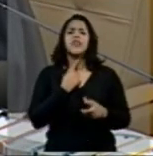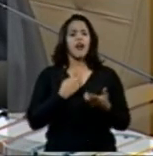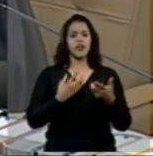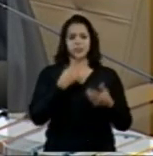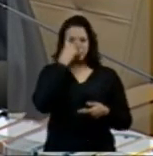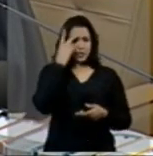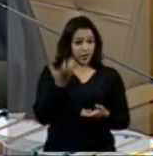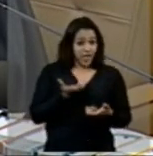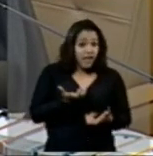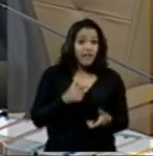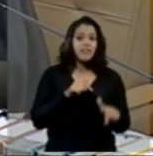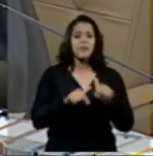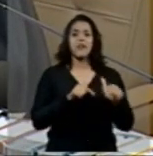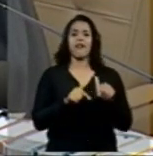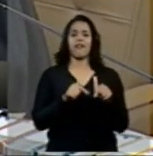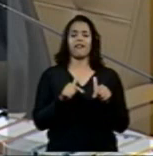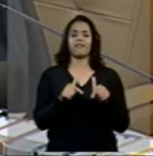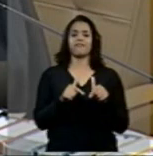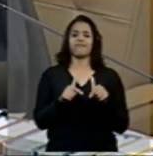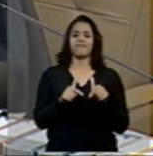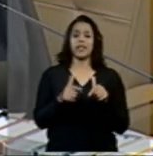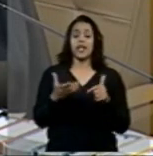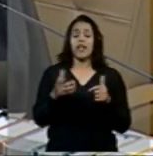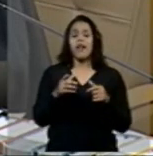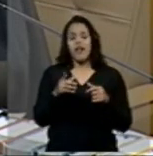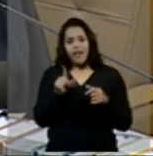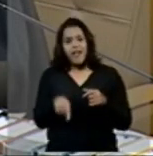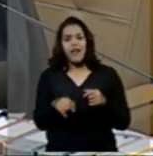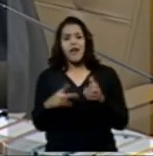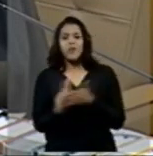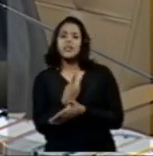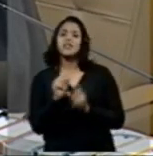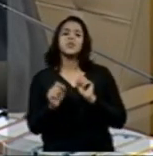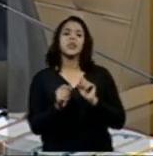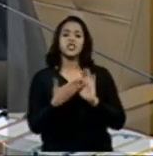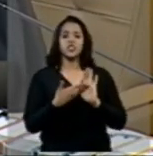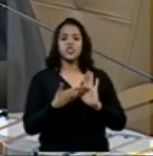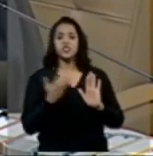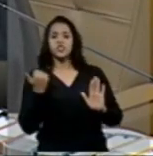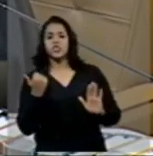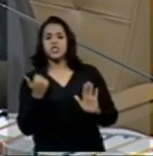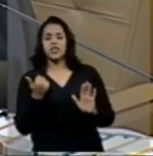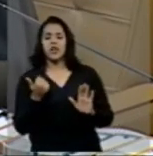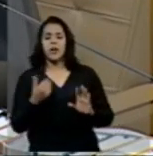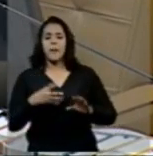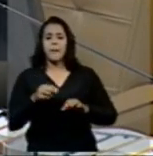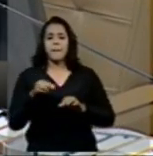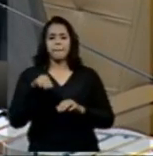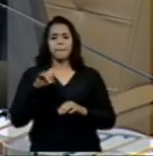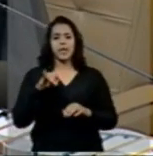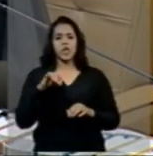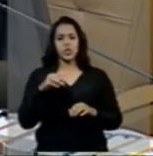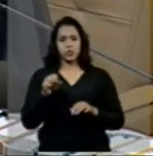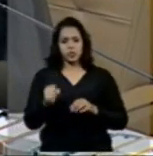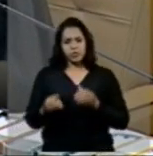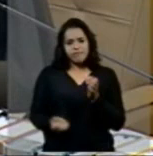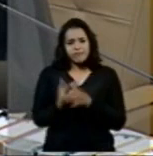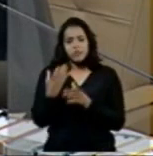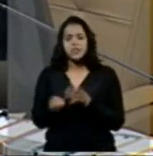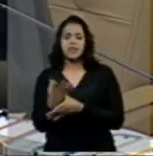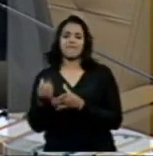prestação de serviço subordinada pressupõe o desprovimento dos meios de produção e a